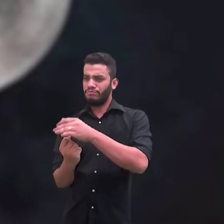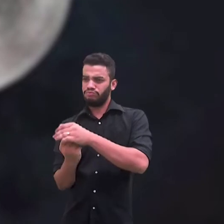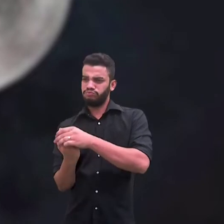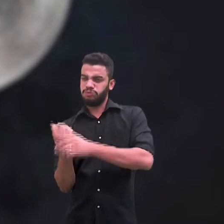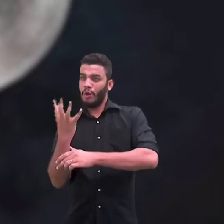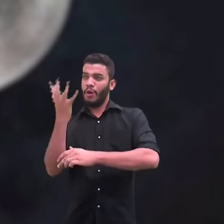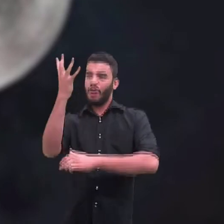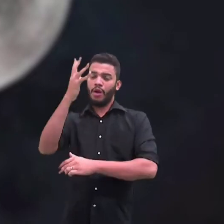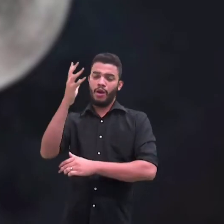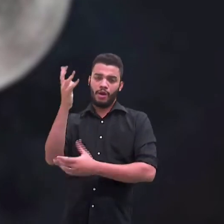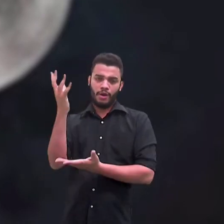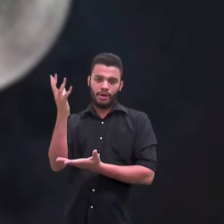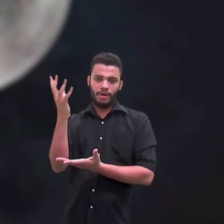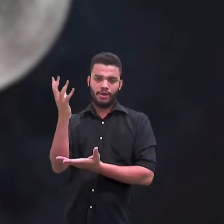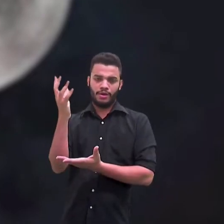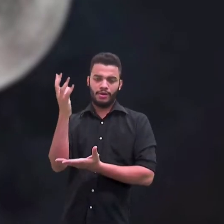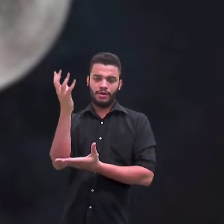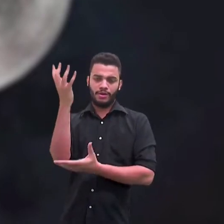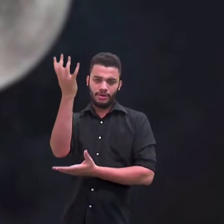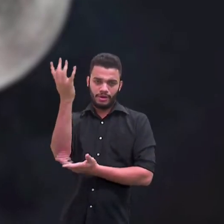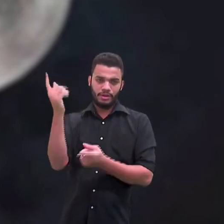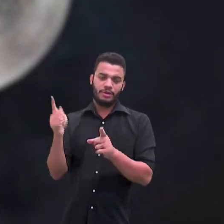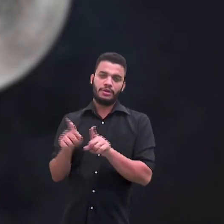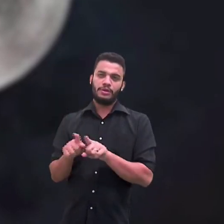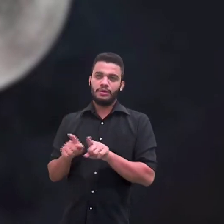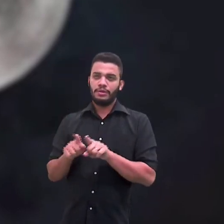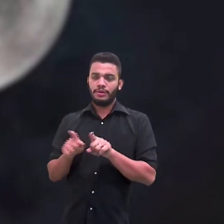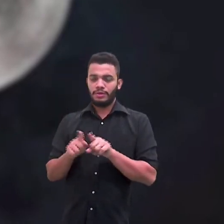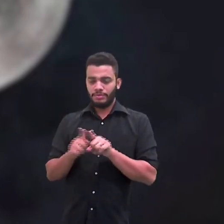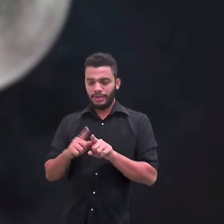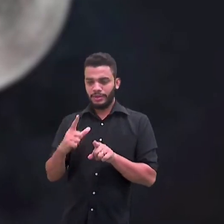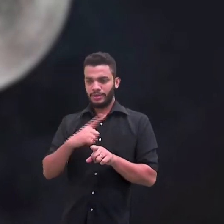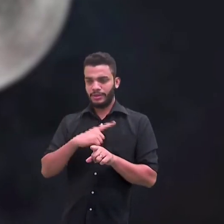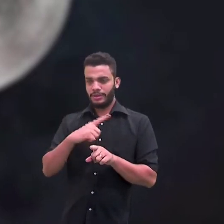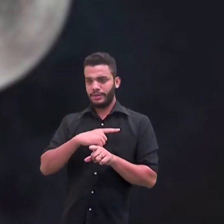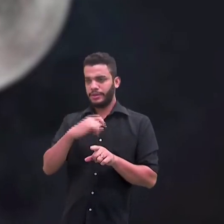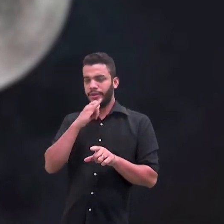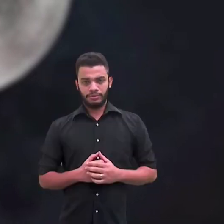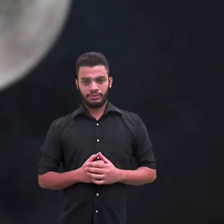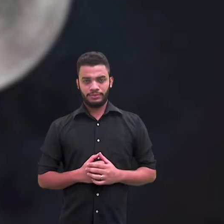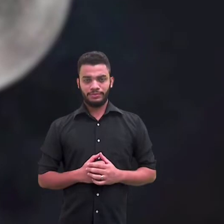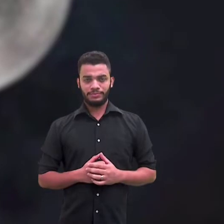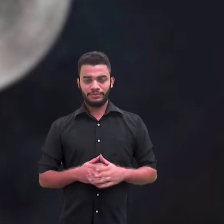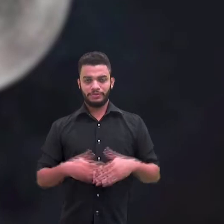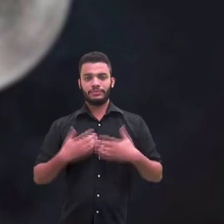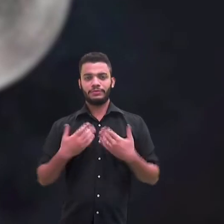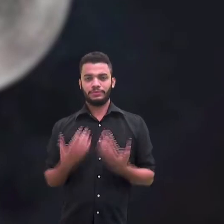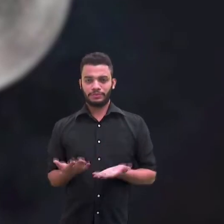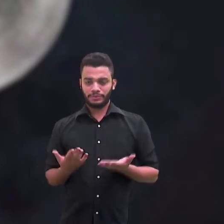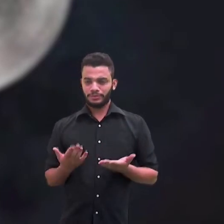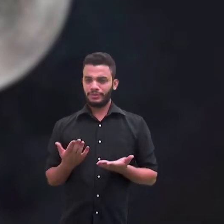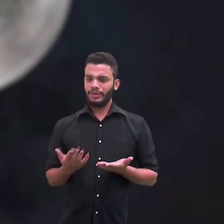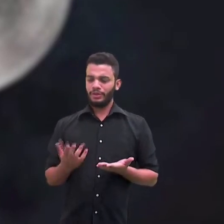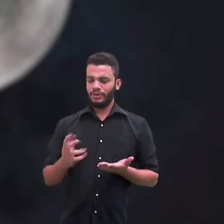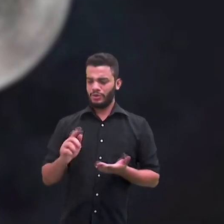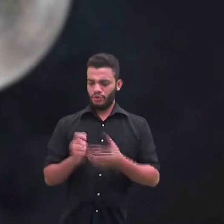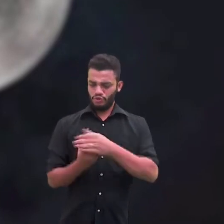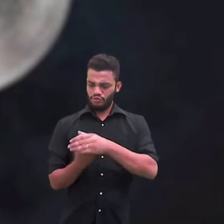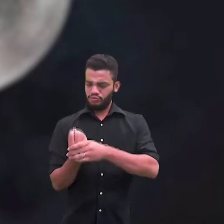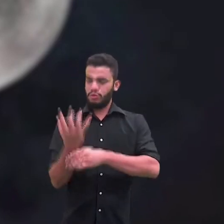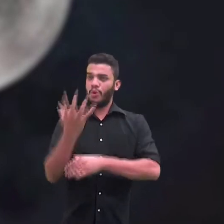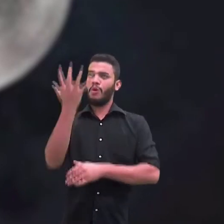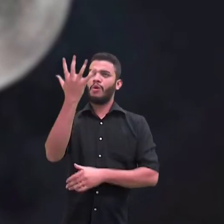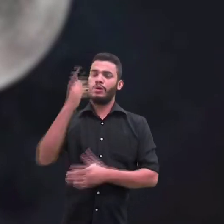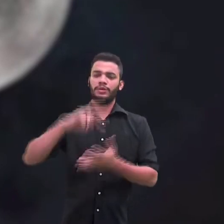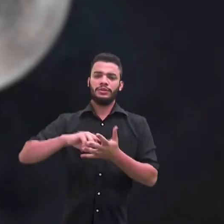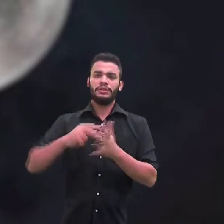a baixas temperaturas que aparentemente são compostos por nitrogênio e poeira. Agora, o que é um geyser?